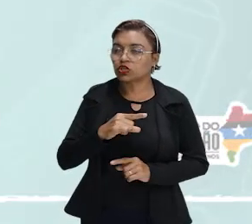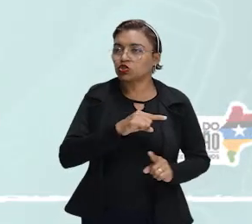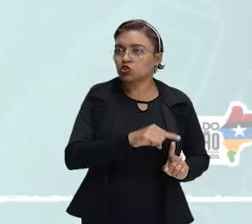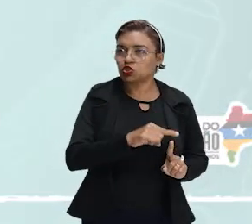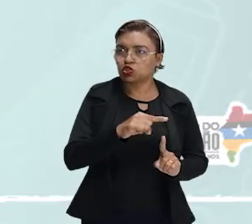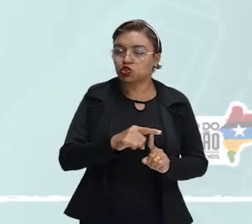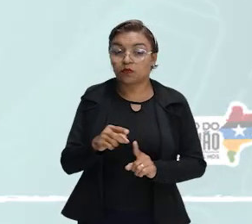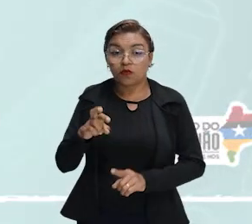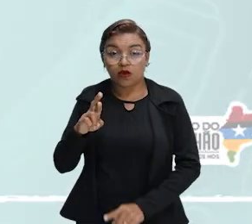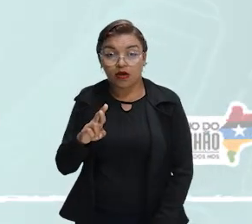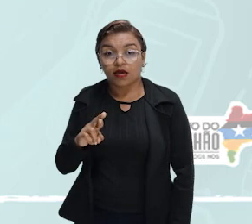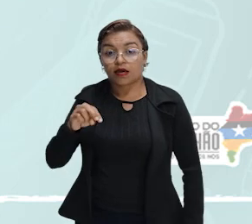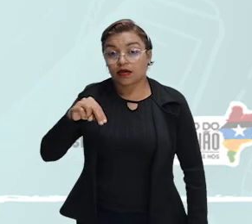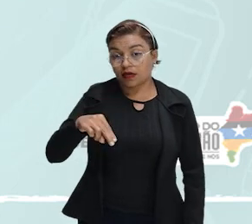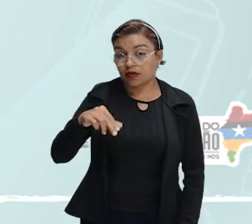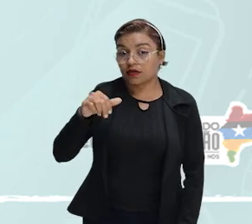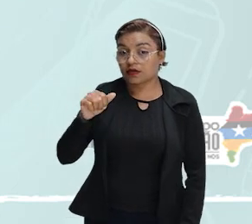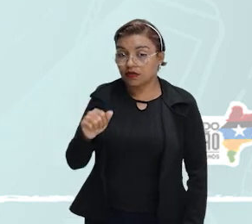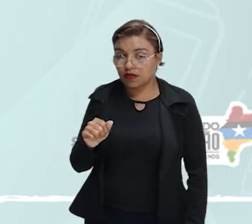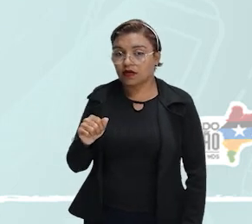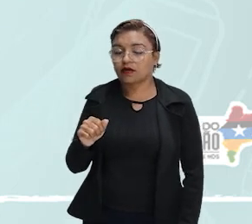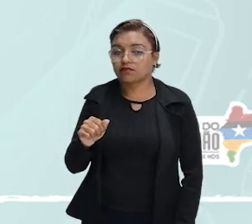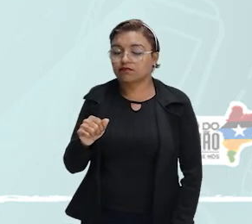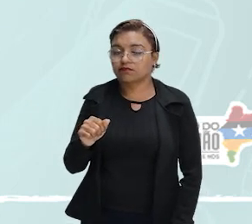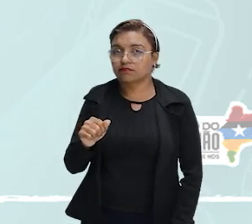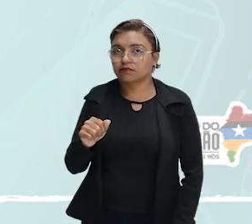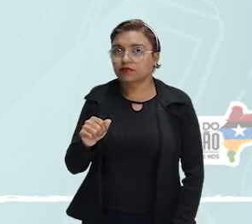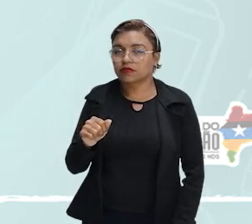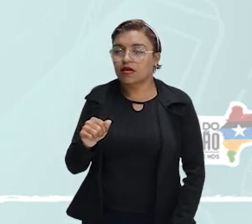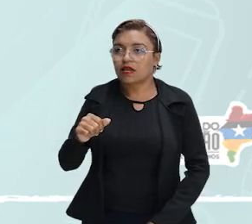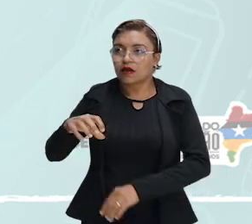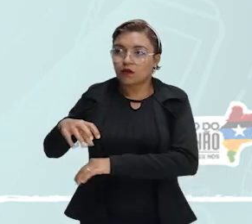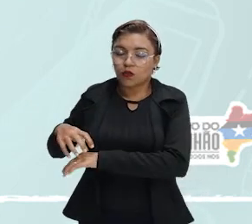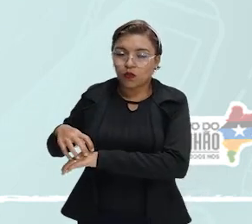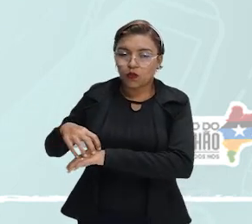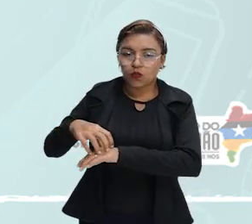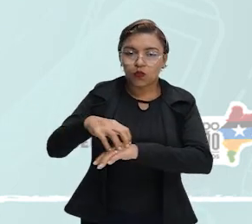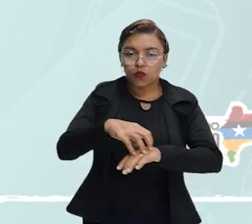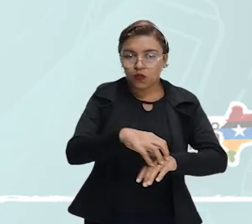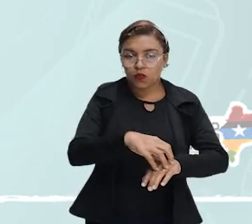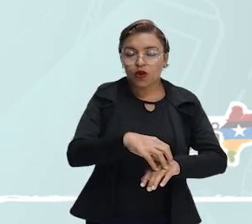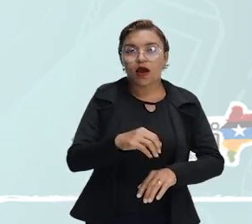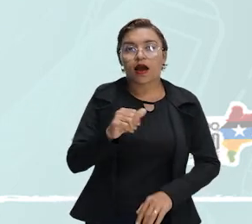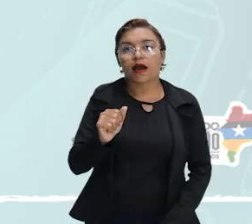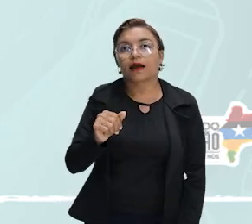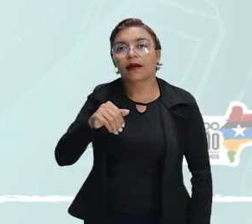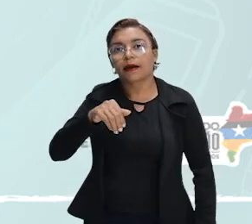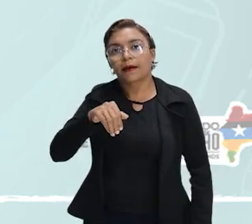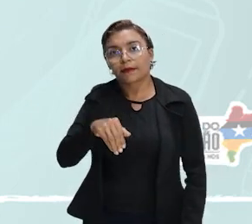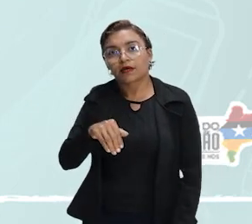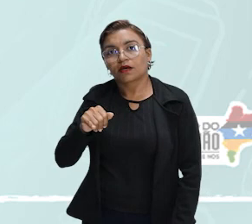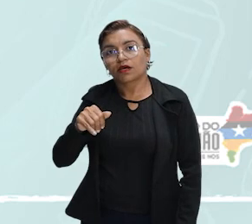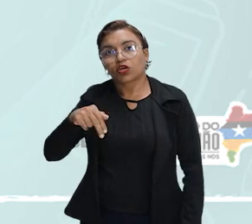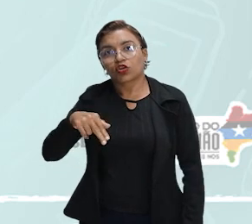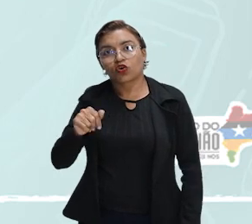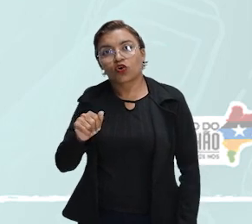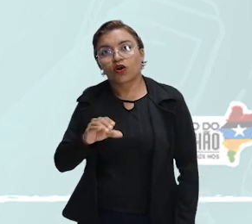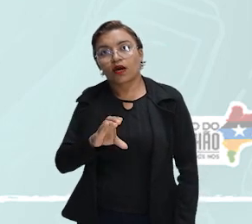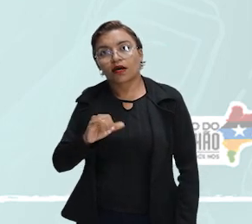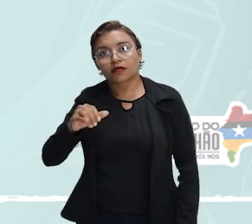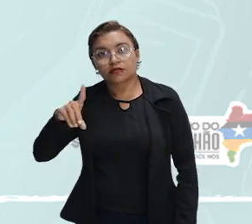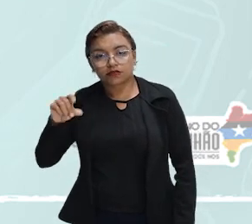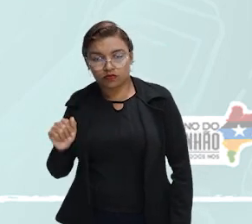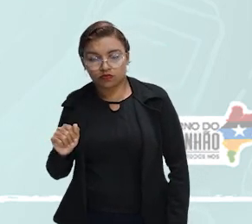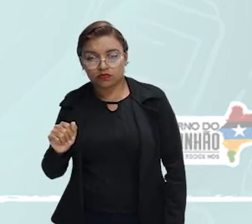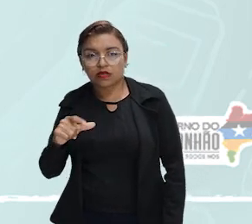de RNA que a gente chama de RNA transportador. Ele carrega aminoácidos. Percebam que o RNA transportador ele tem